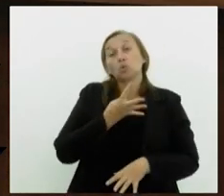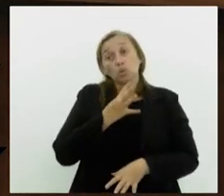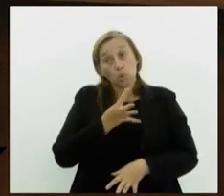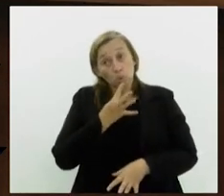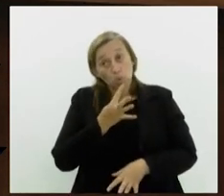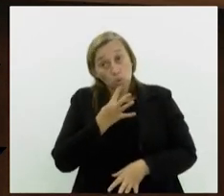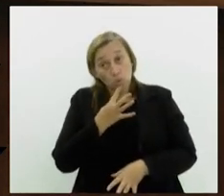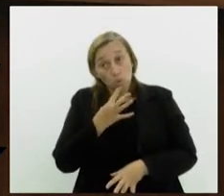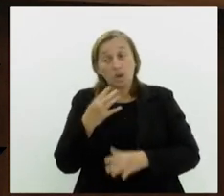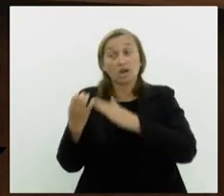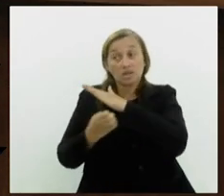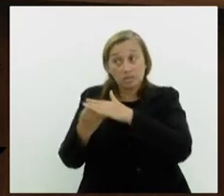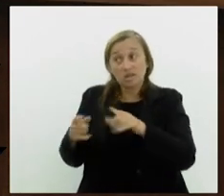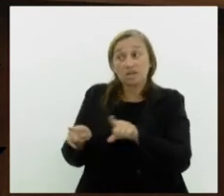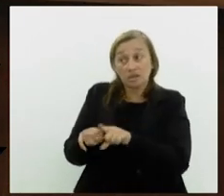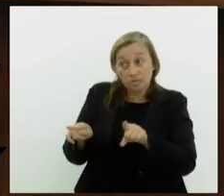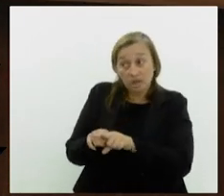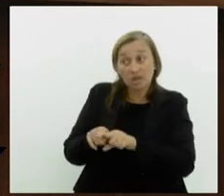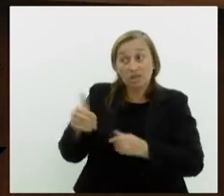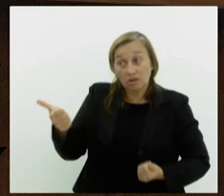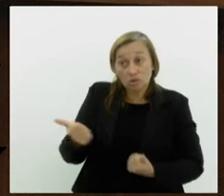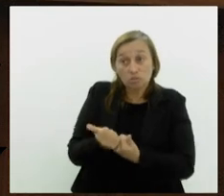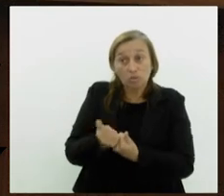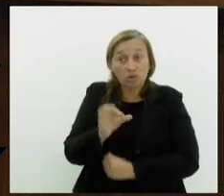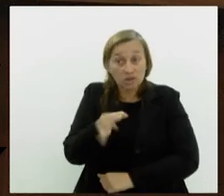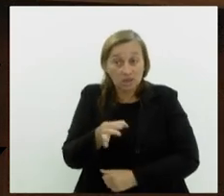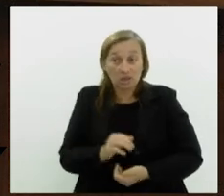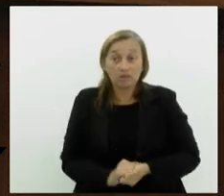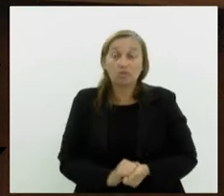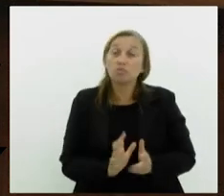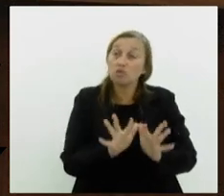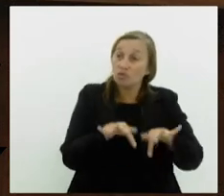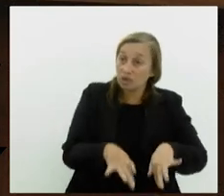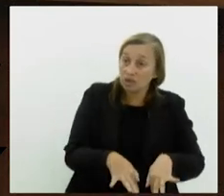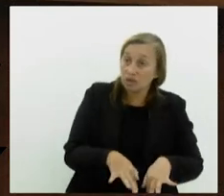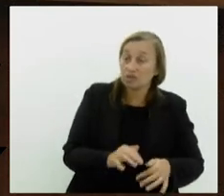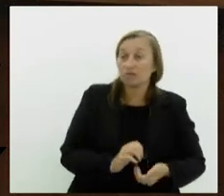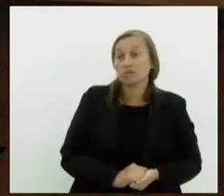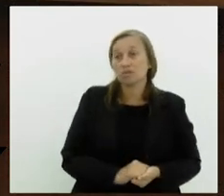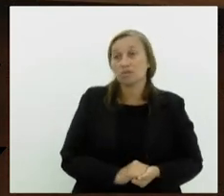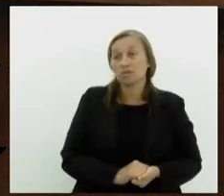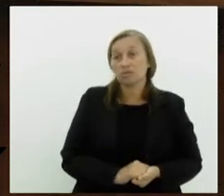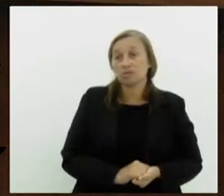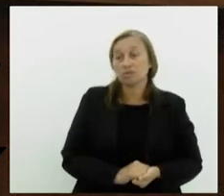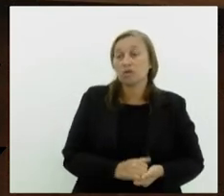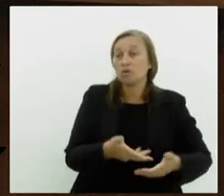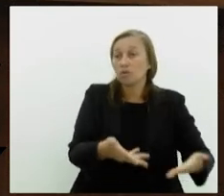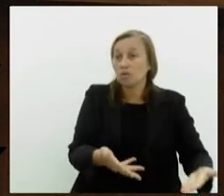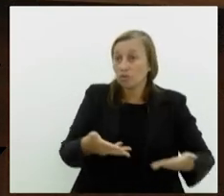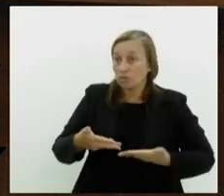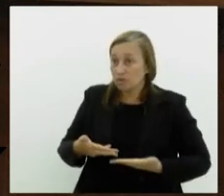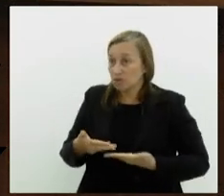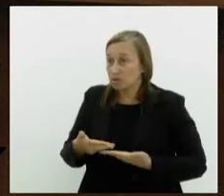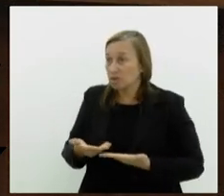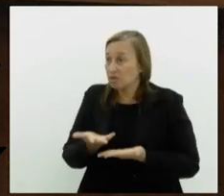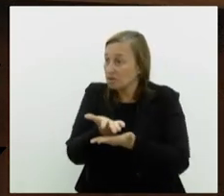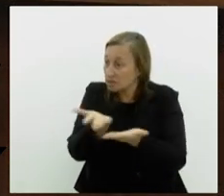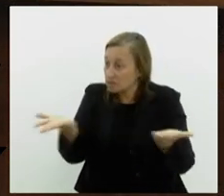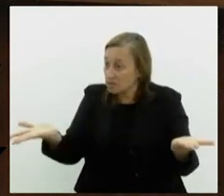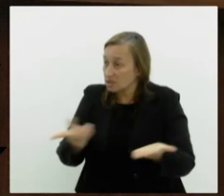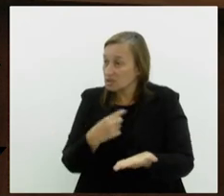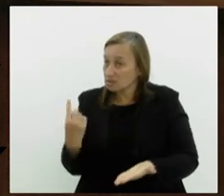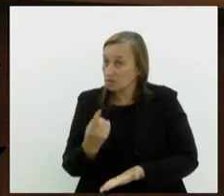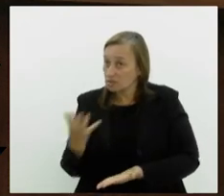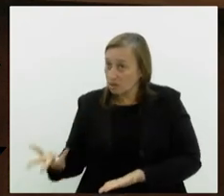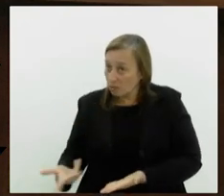as concessionárias também têm dado o suporte necessário. Por fim, fica aqui um convite a Vossas Excelências e nós, na